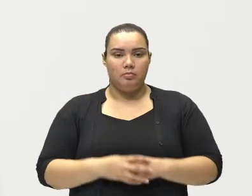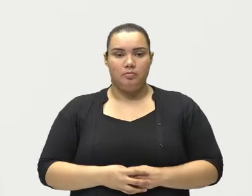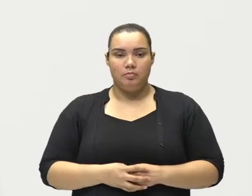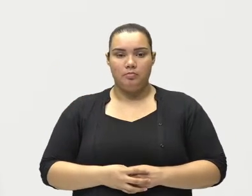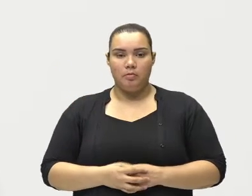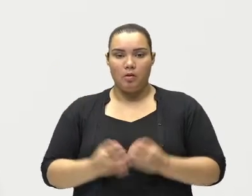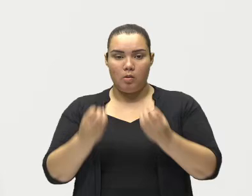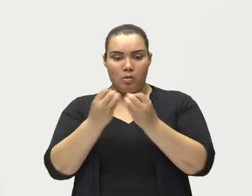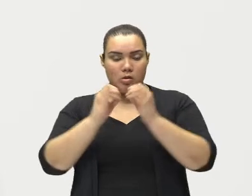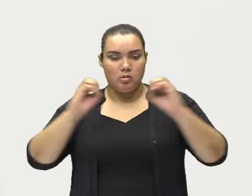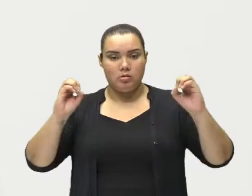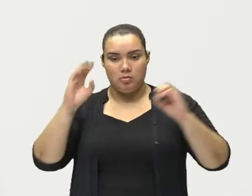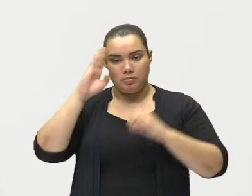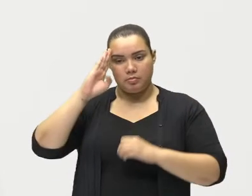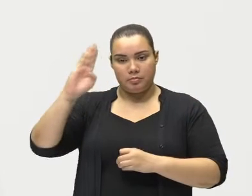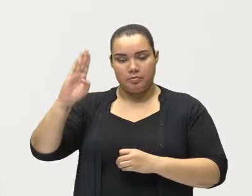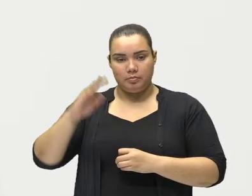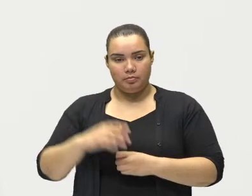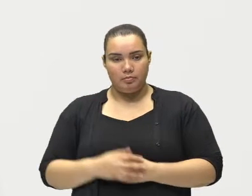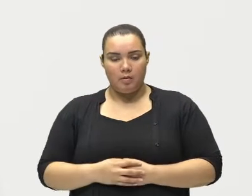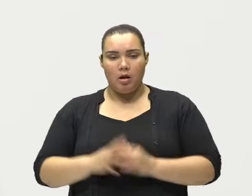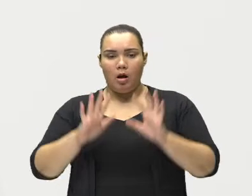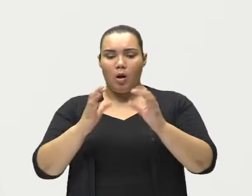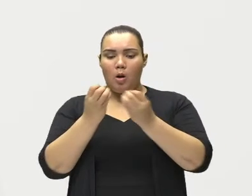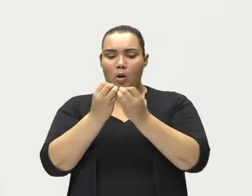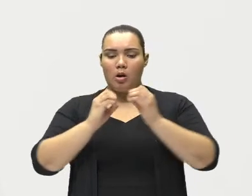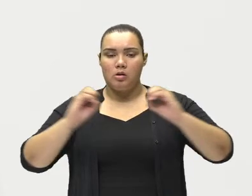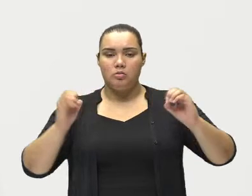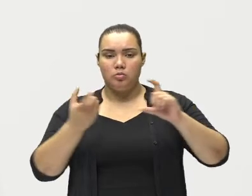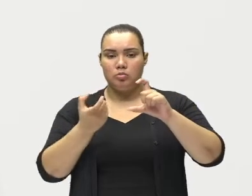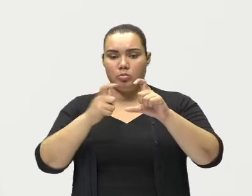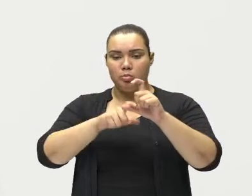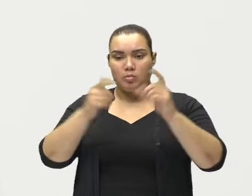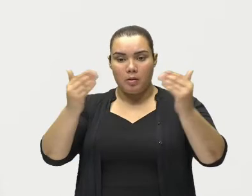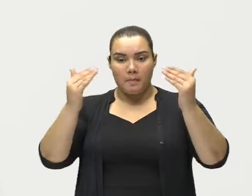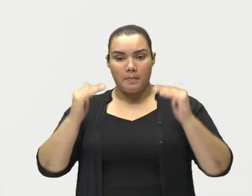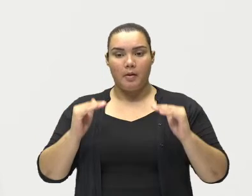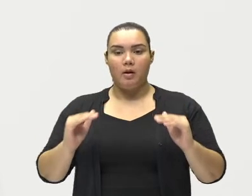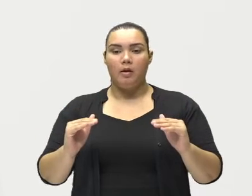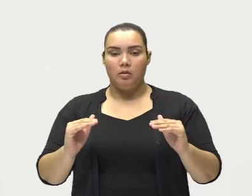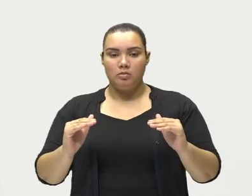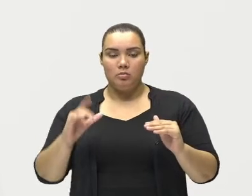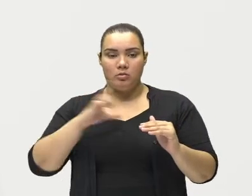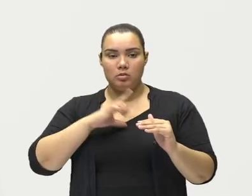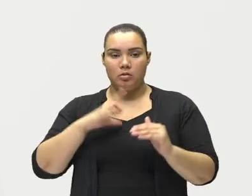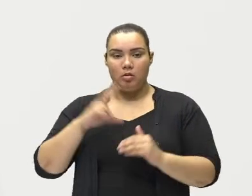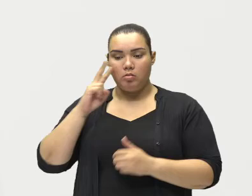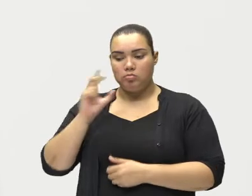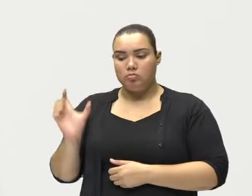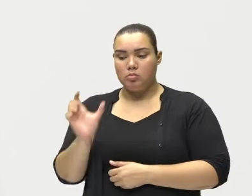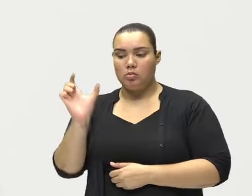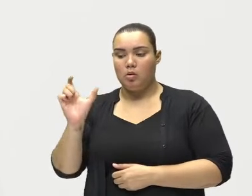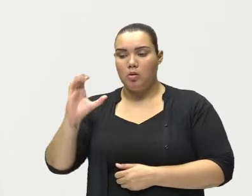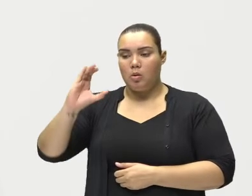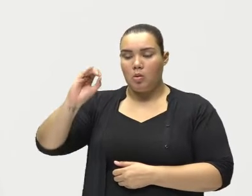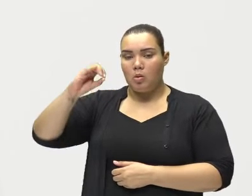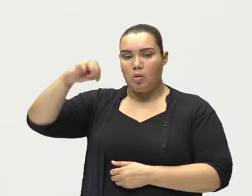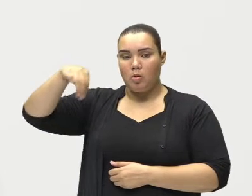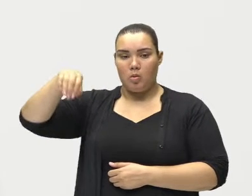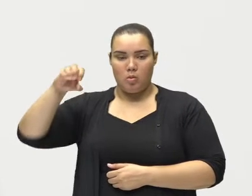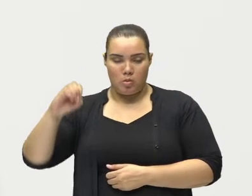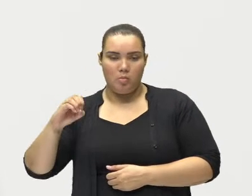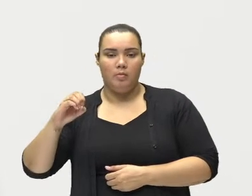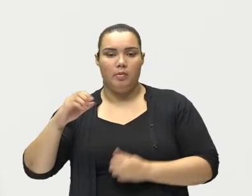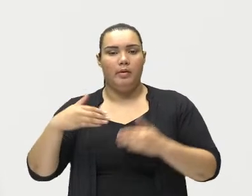oração principal. A oração subordinada é essa aqui, ó, porque vem com esse conectivo como. Como